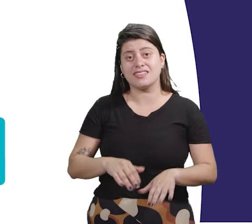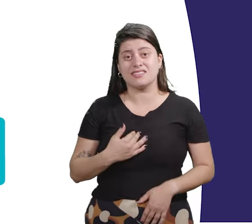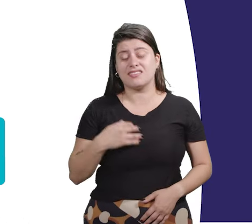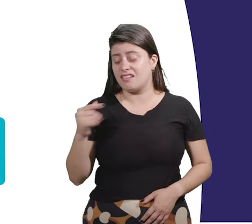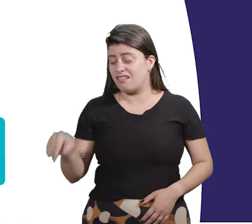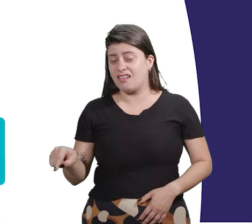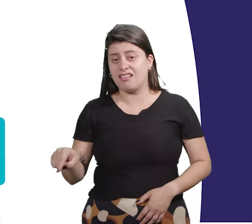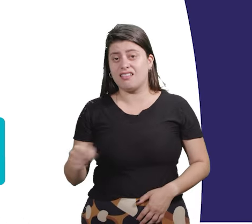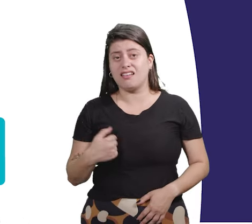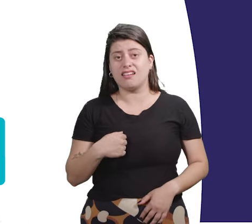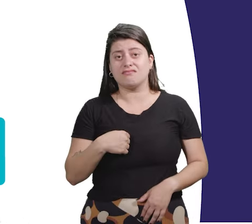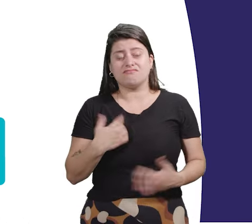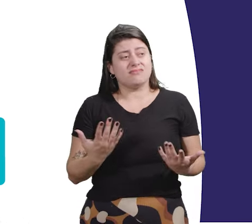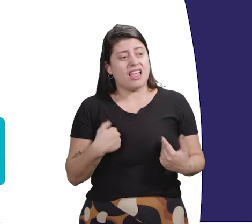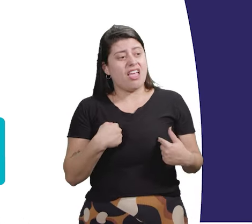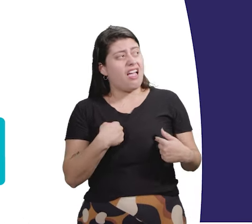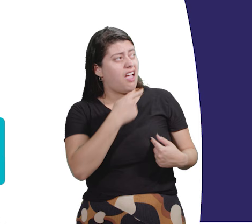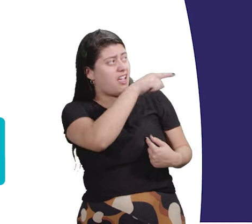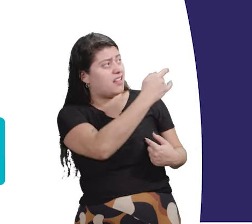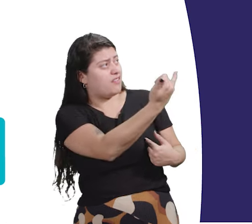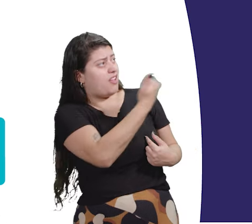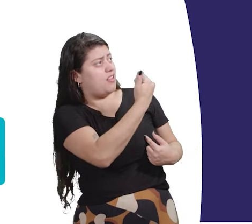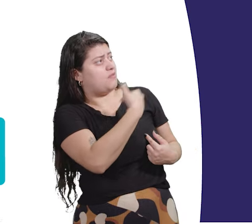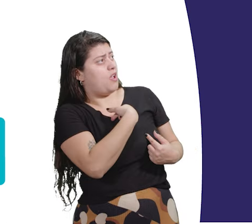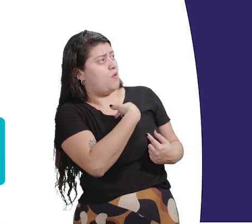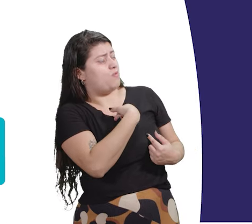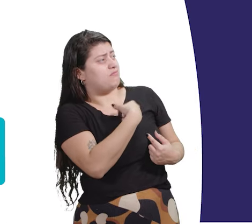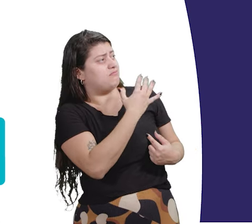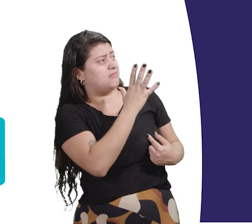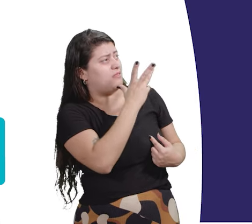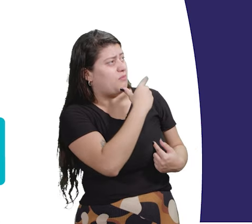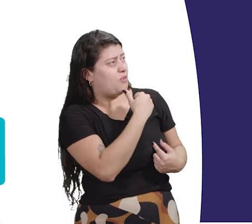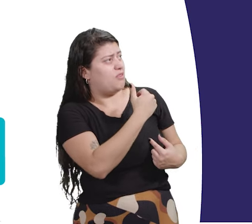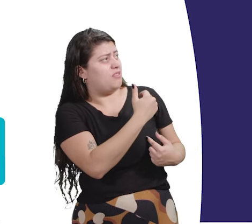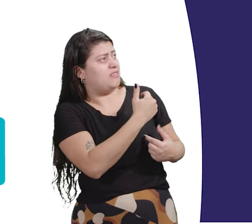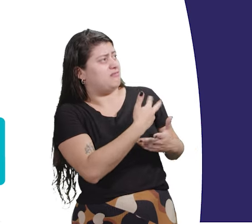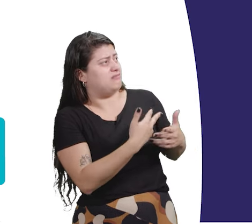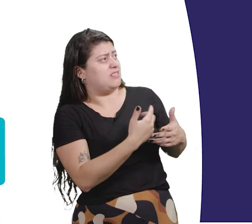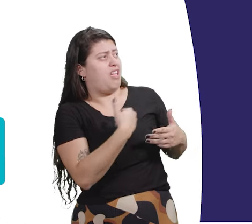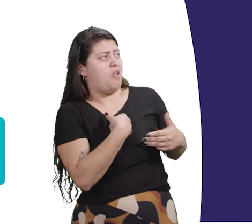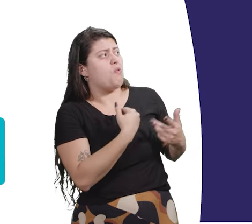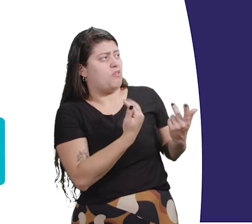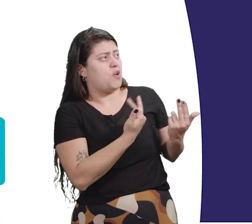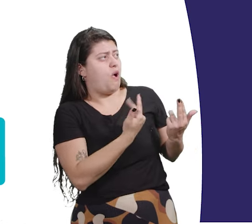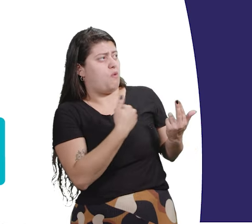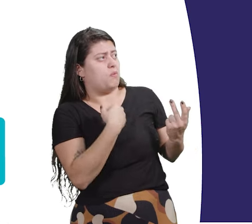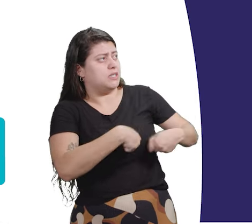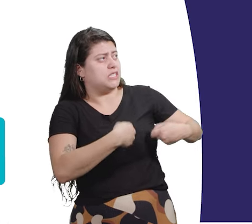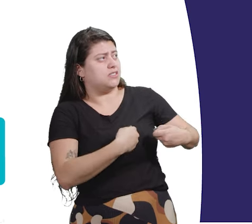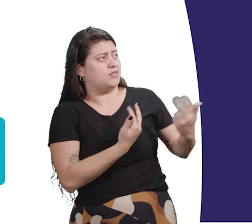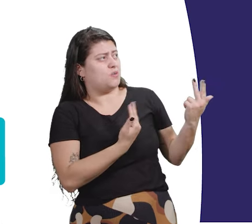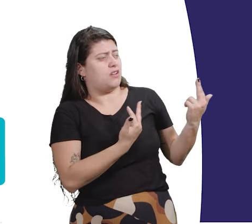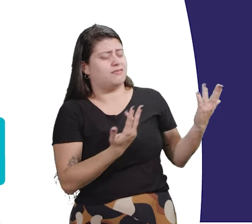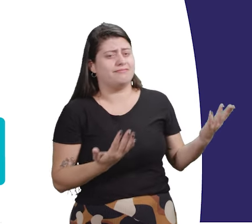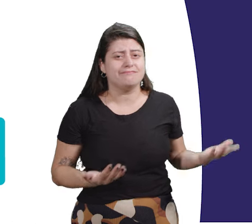no comportamento que estão dizendo que ela é, então eu tenho que ser. E aí ela cresce acreditando nisso, né? Então, é o que